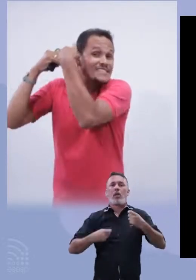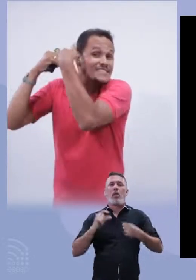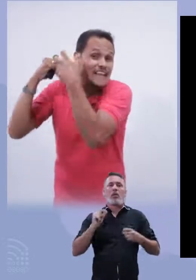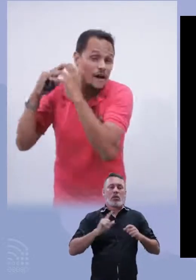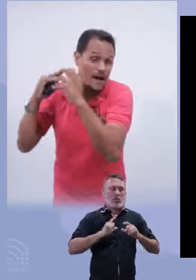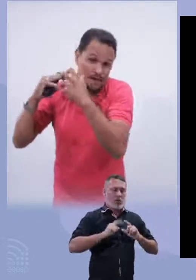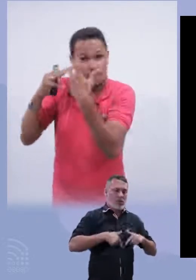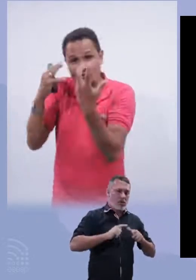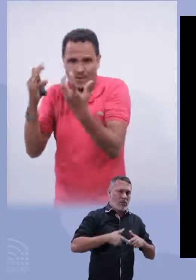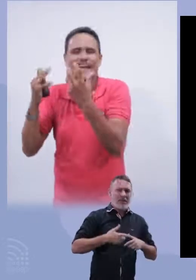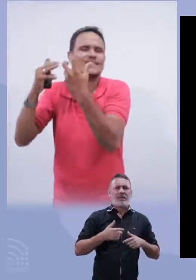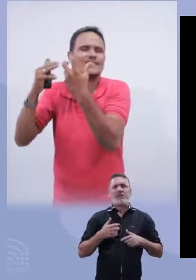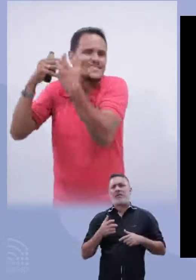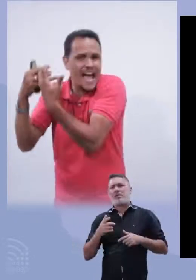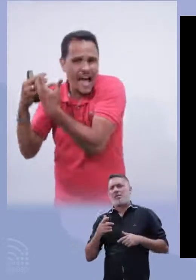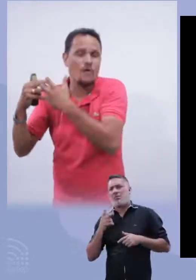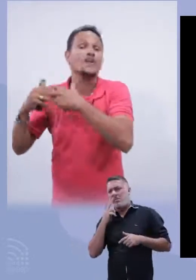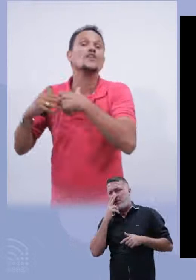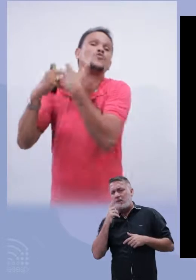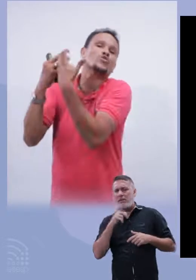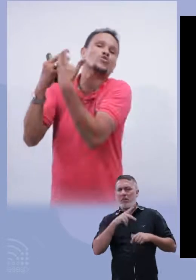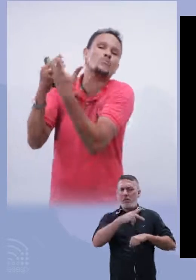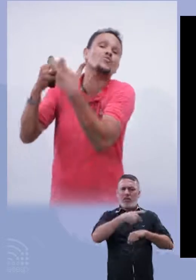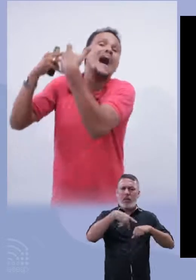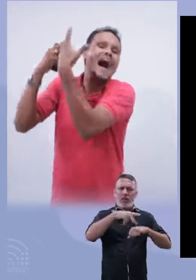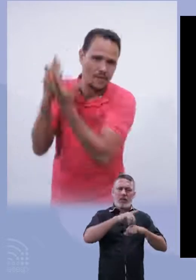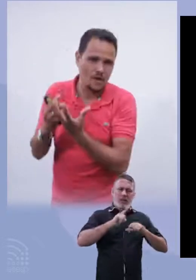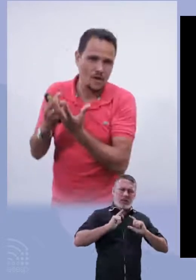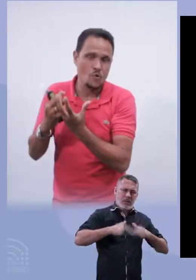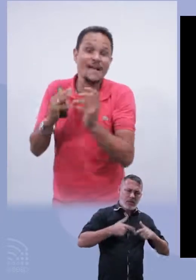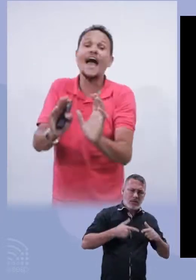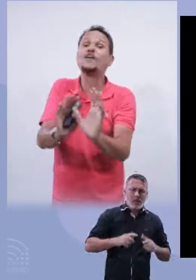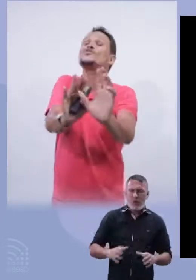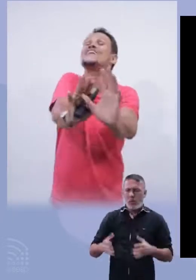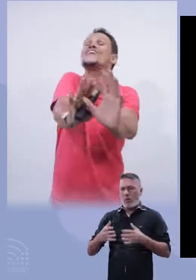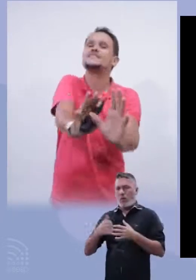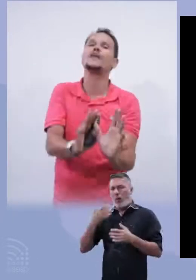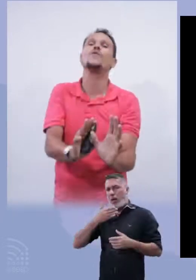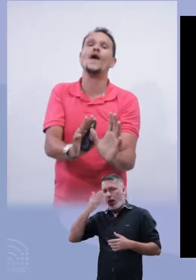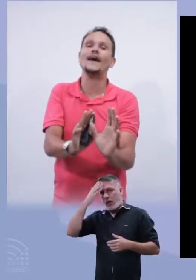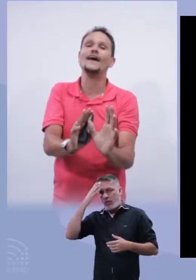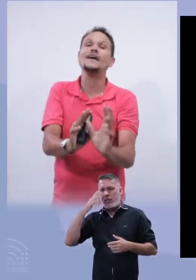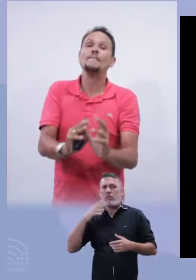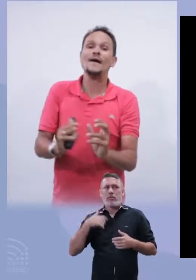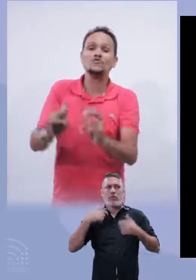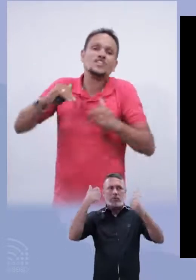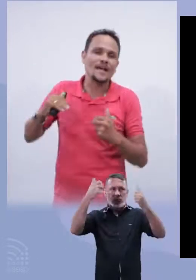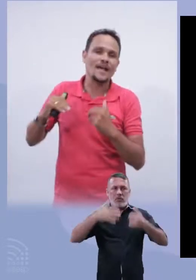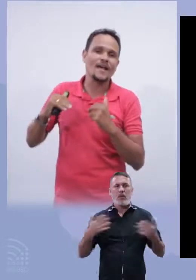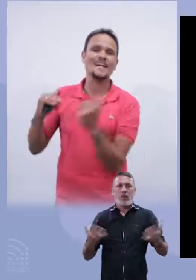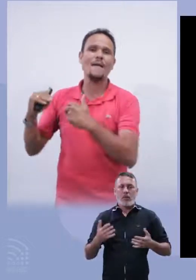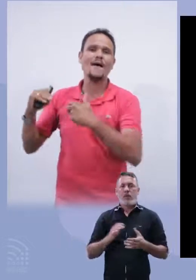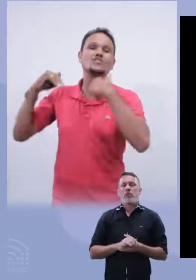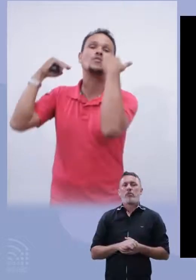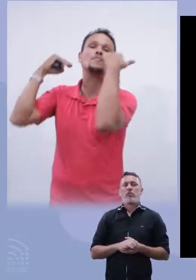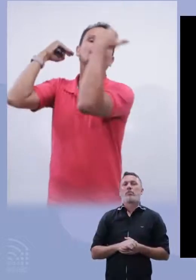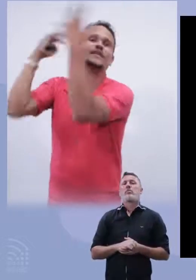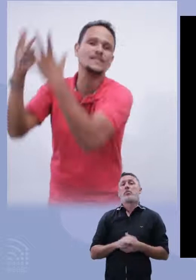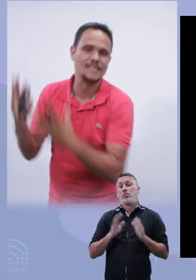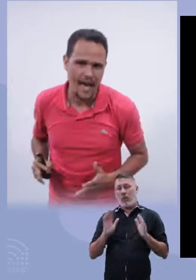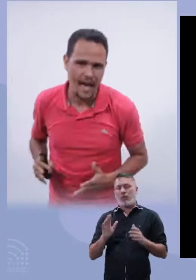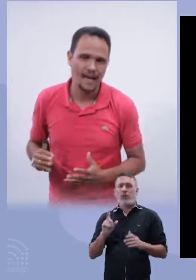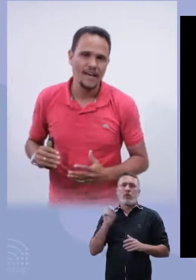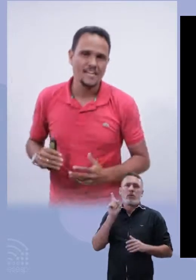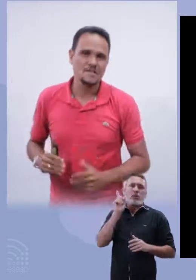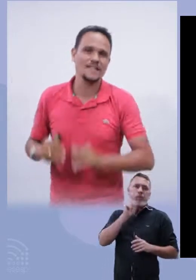judeus entre Israel e o grupo árabe. Uma guerra que não te interessa aqui agora. Mas os norte-americanos acabaram se